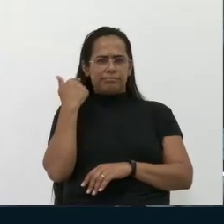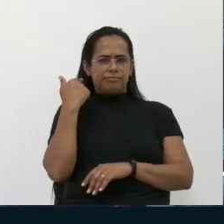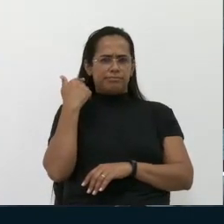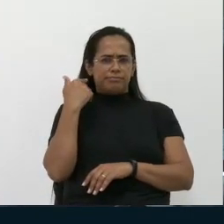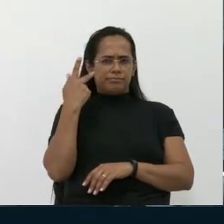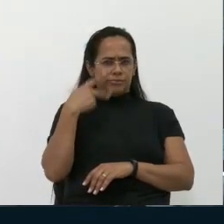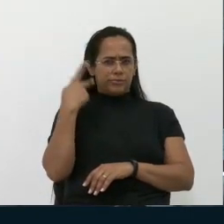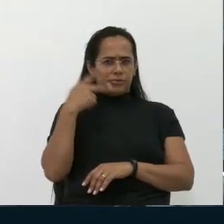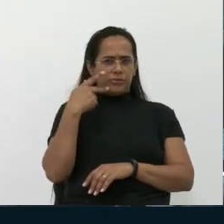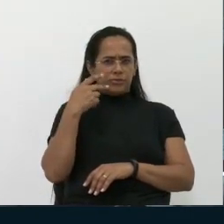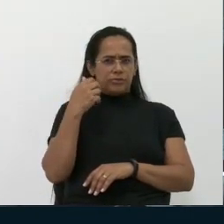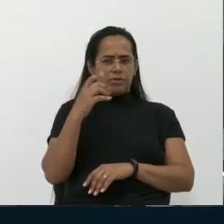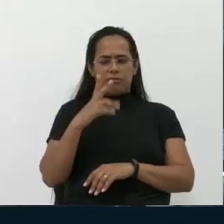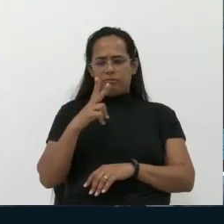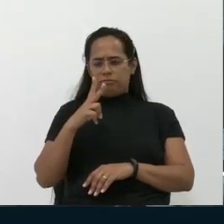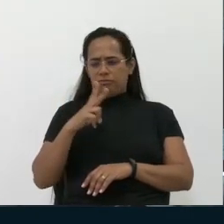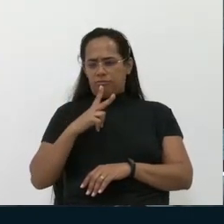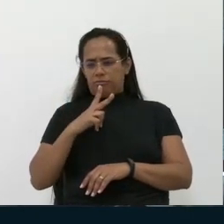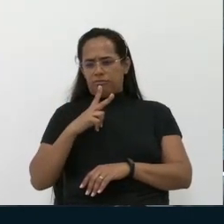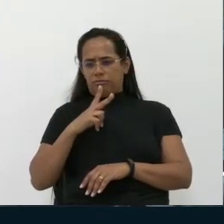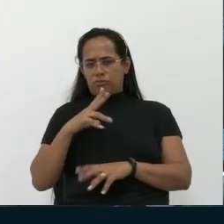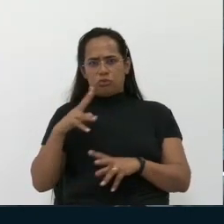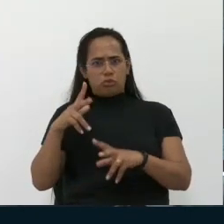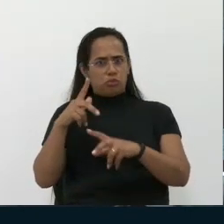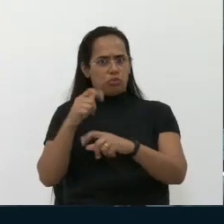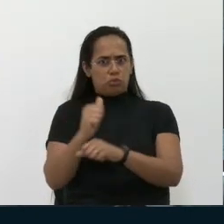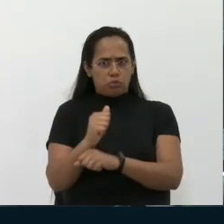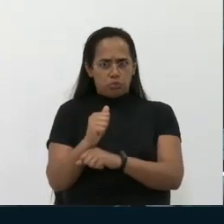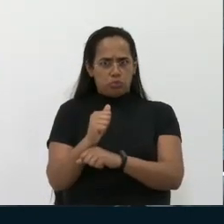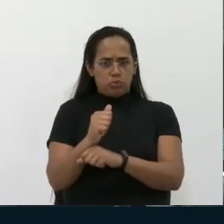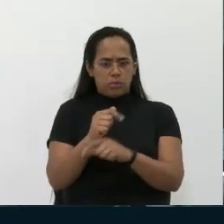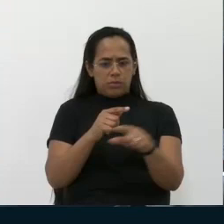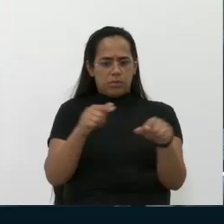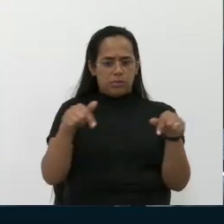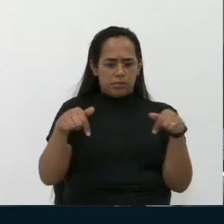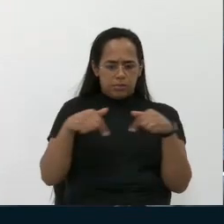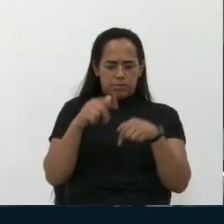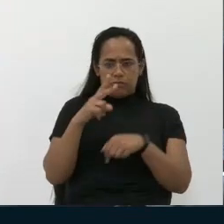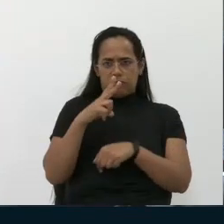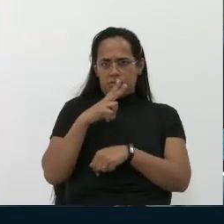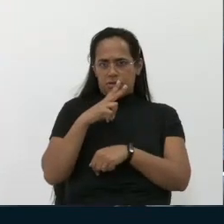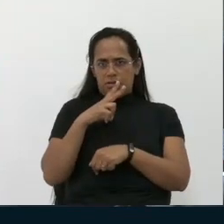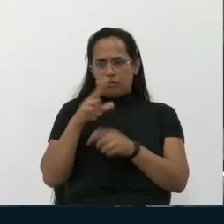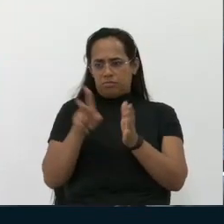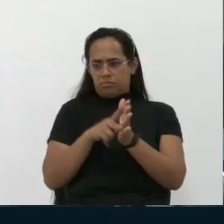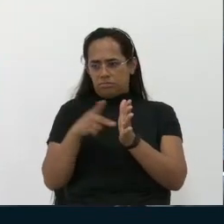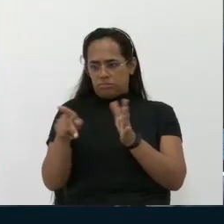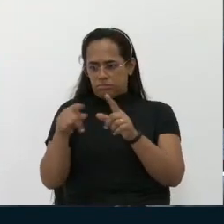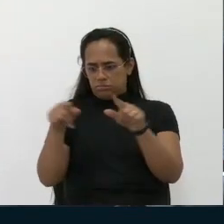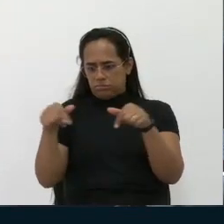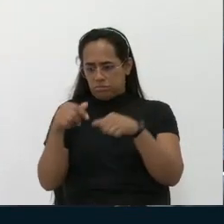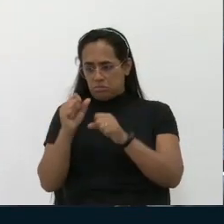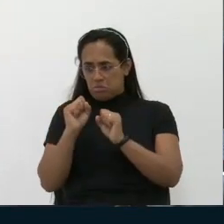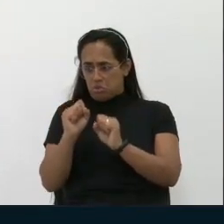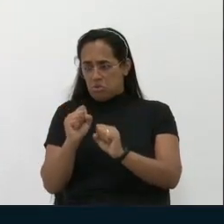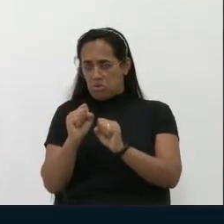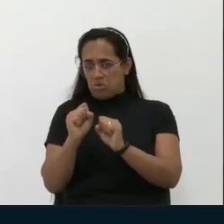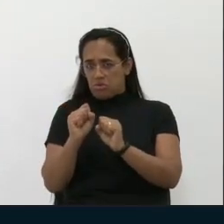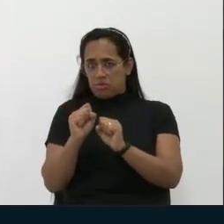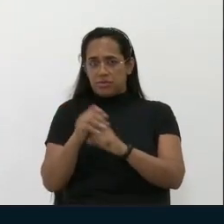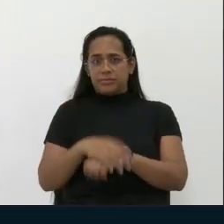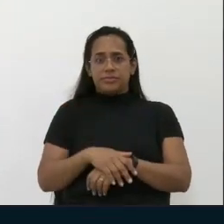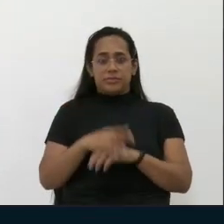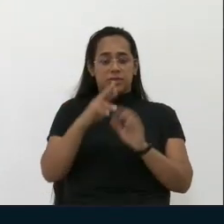nessa casa quiser privatizar o seu gabinete, ele pode? Não, vereador, isso não é questão de ordem, vereador. Não. Não é uma questão de ordem. Tem no regimento